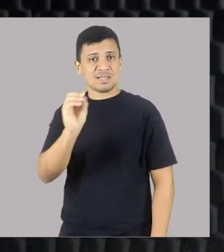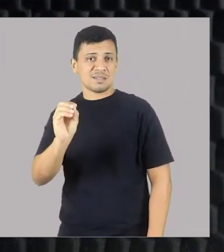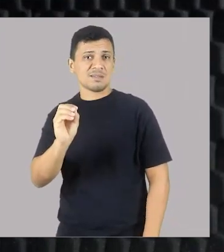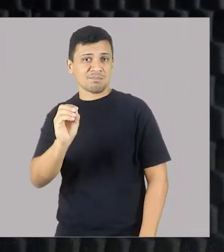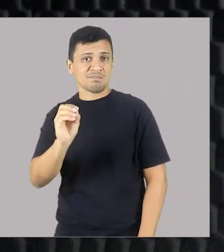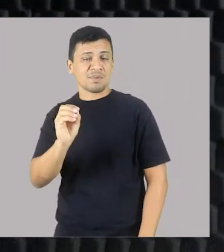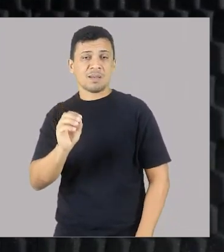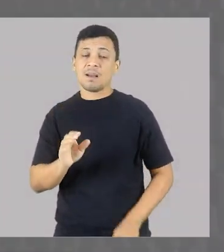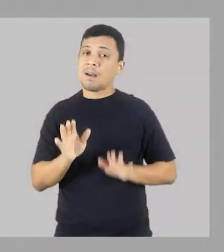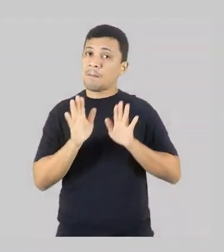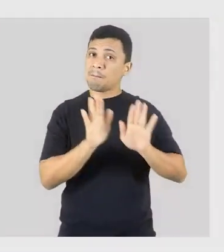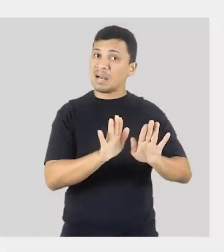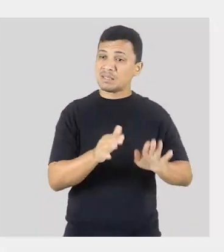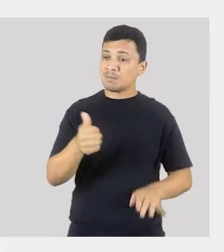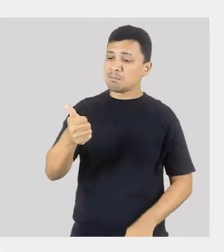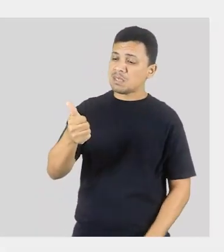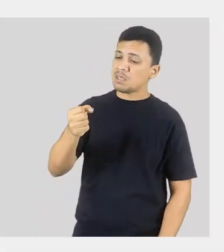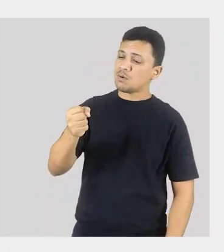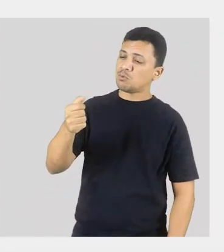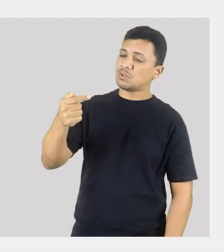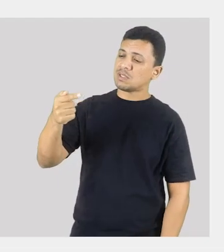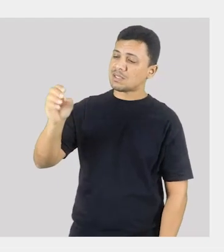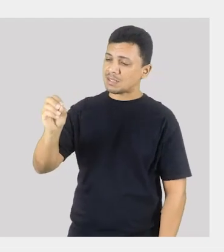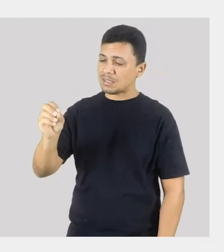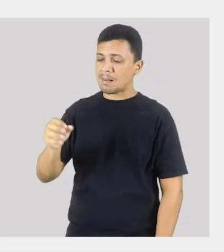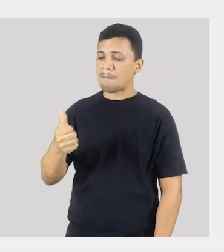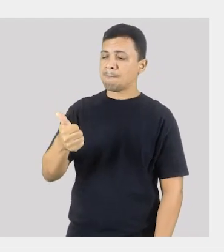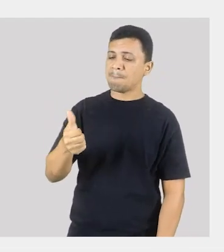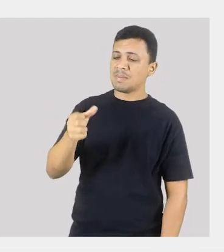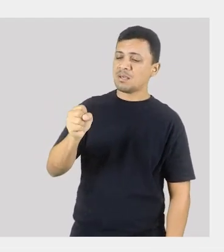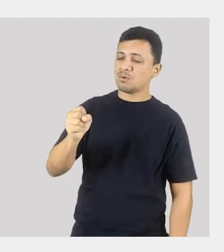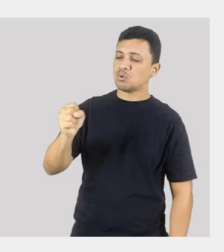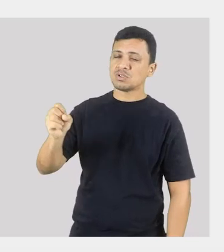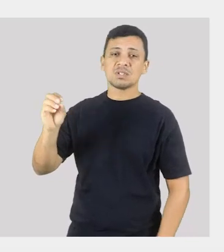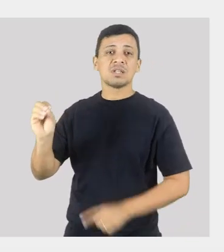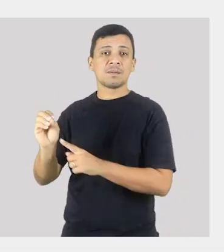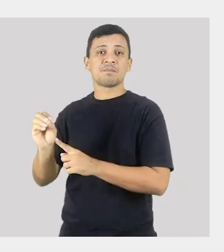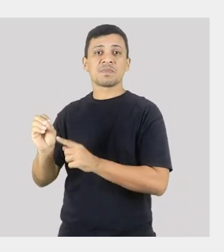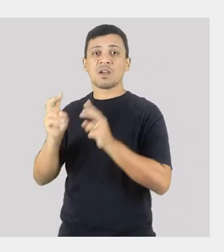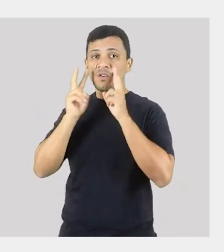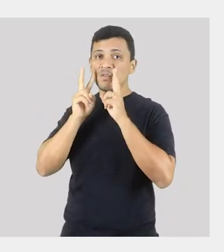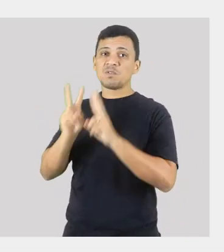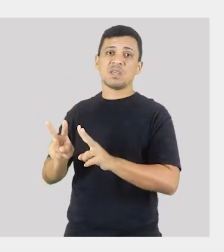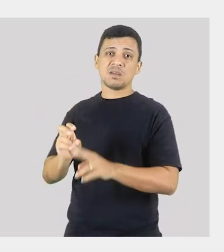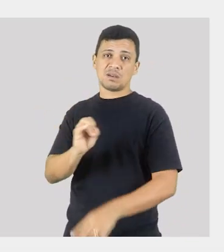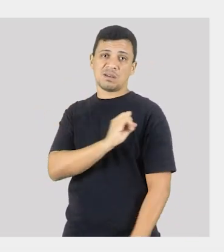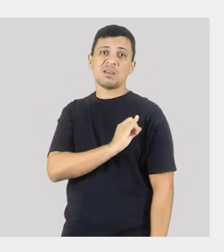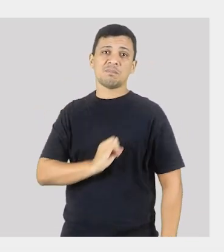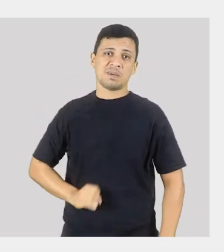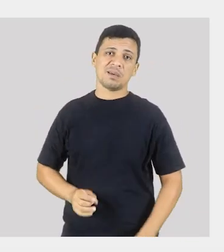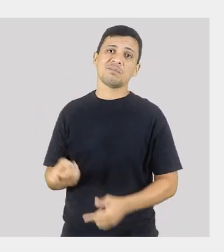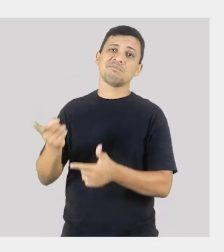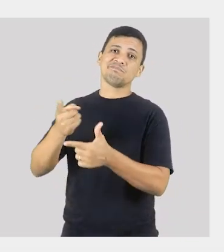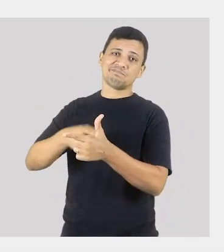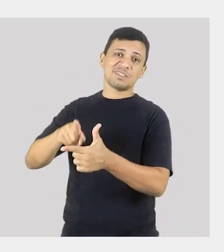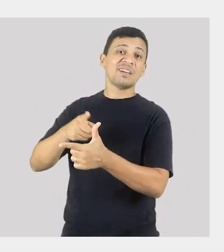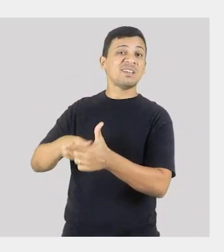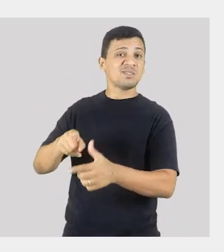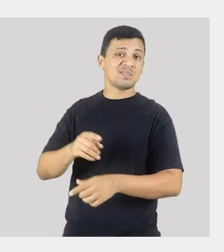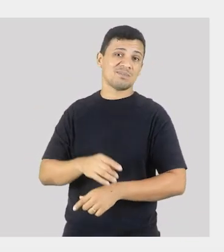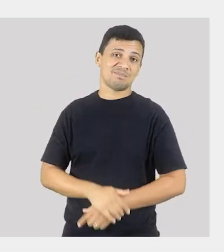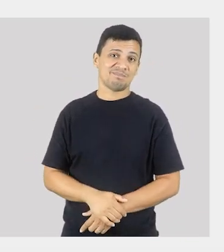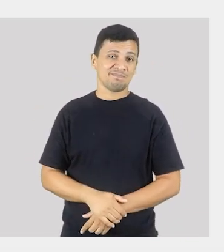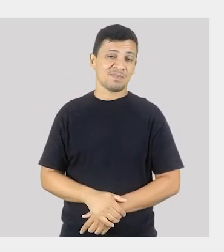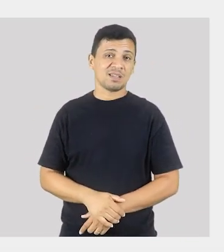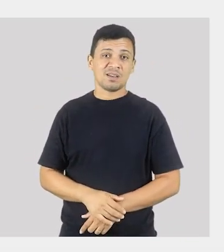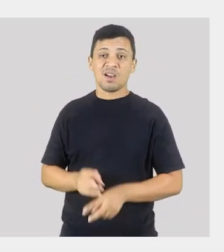1870, 1880, você olha, na verdade, o Império em crise. Você olha para o Império